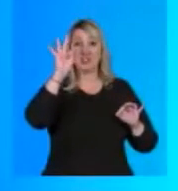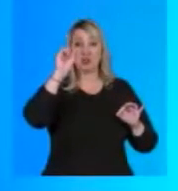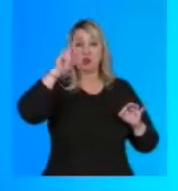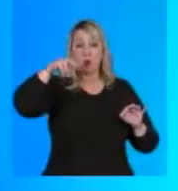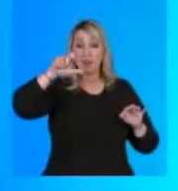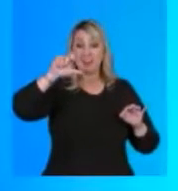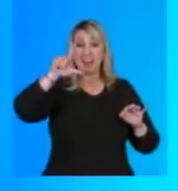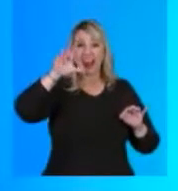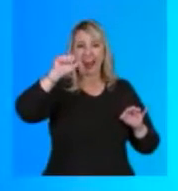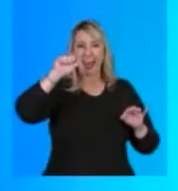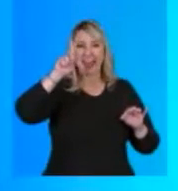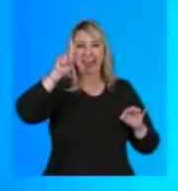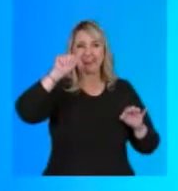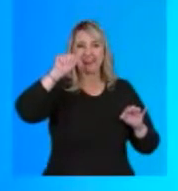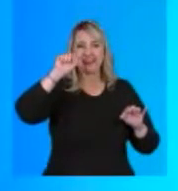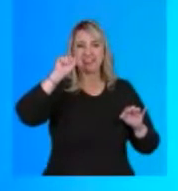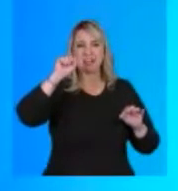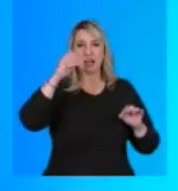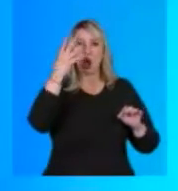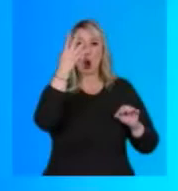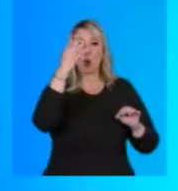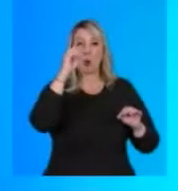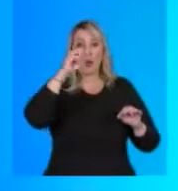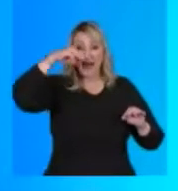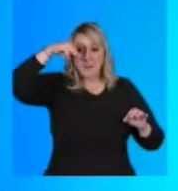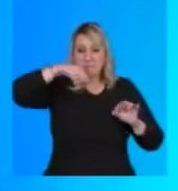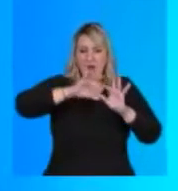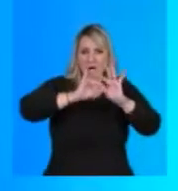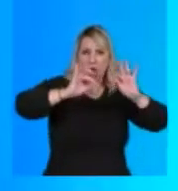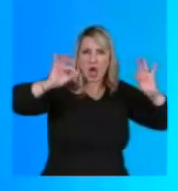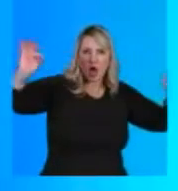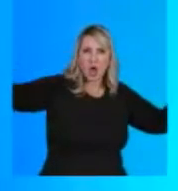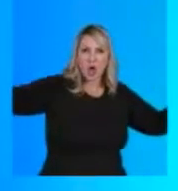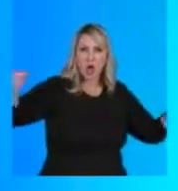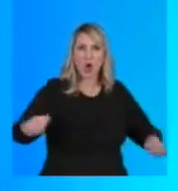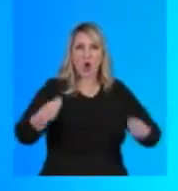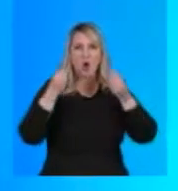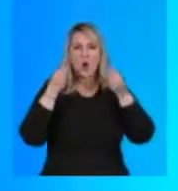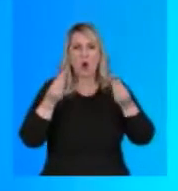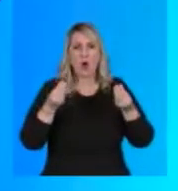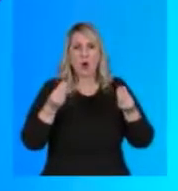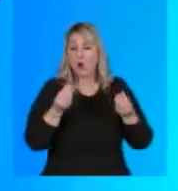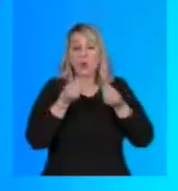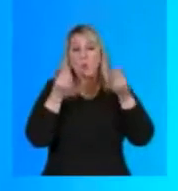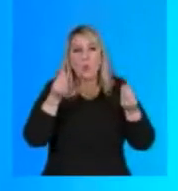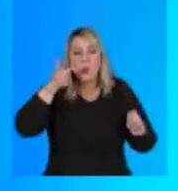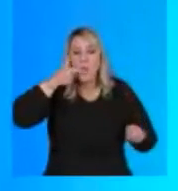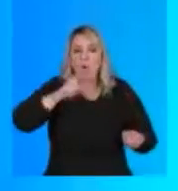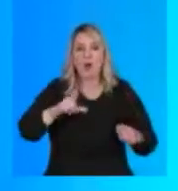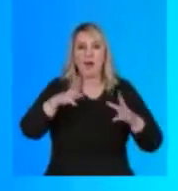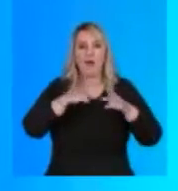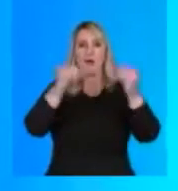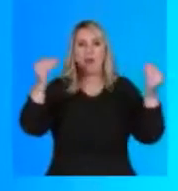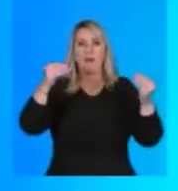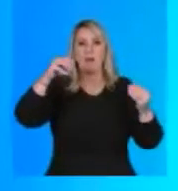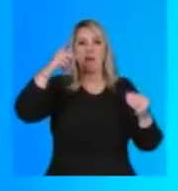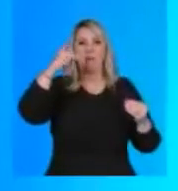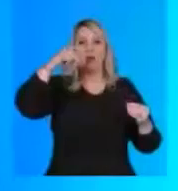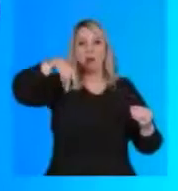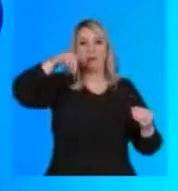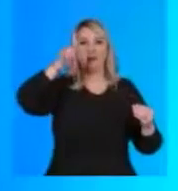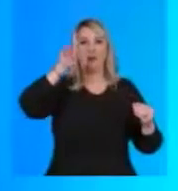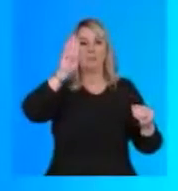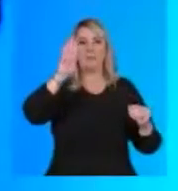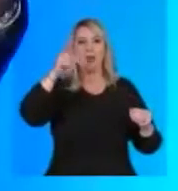de 40 metros de comprimento isso é uma façanha o pmdb do rio conseguiu